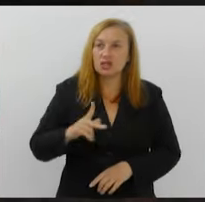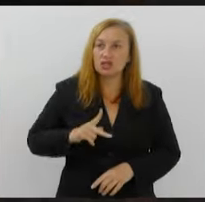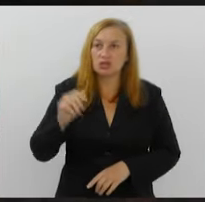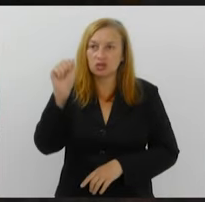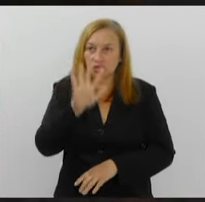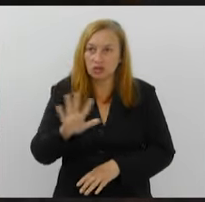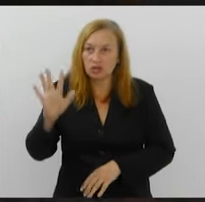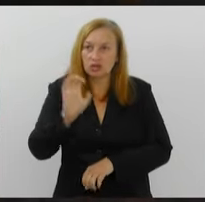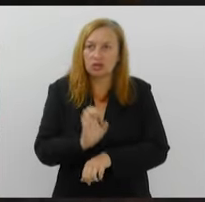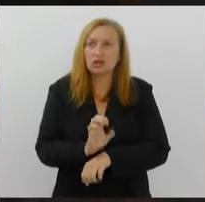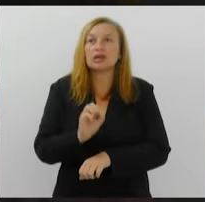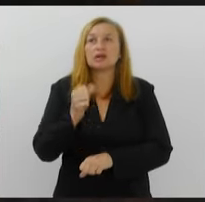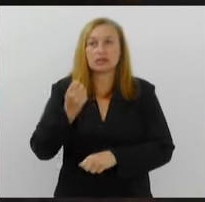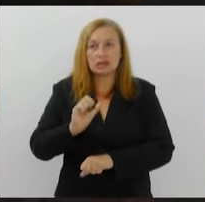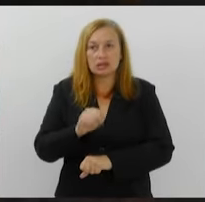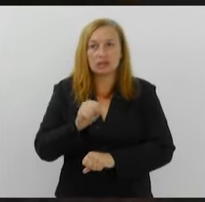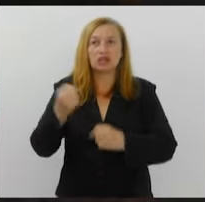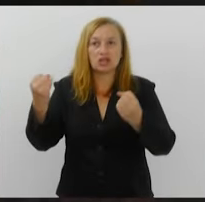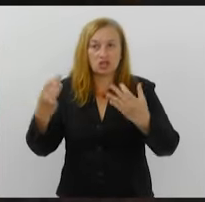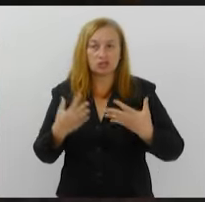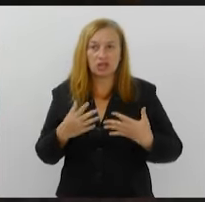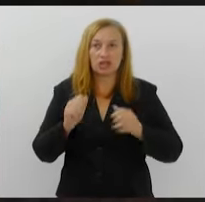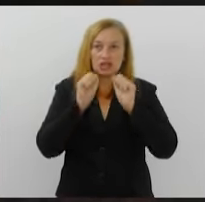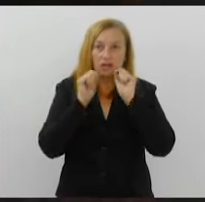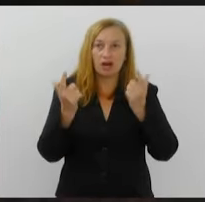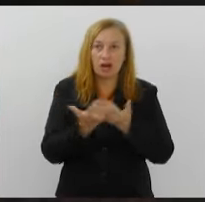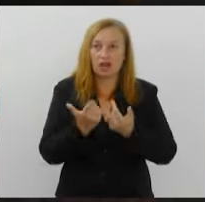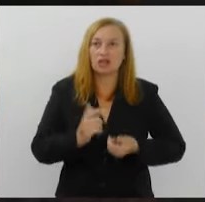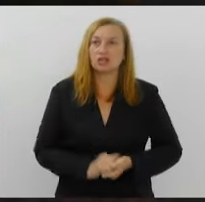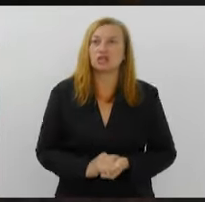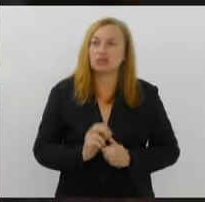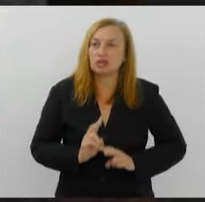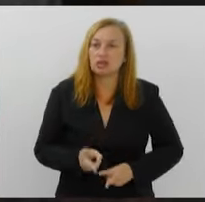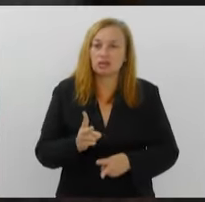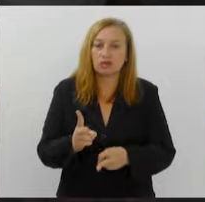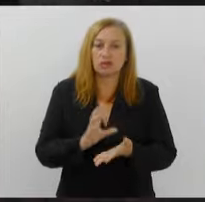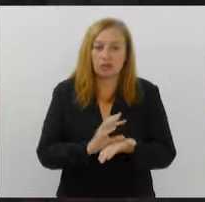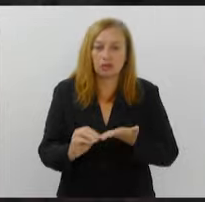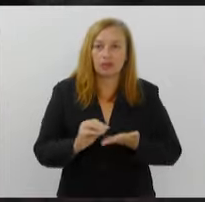sim explicações a este poder legislativo. Vamos dar sequência à pauta.